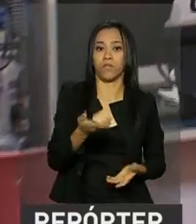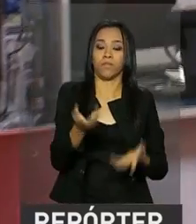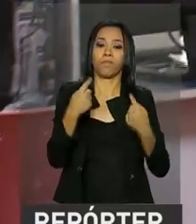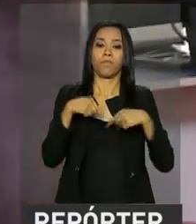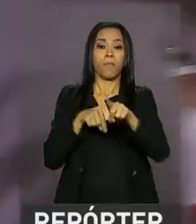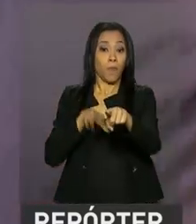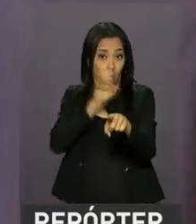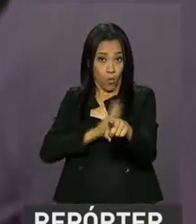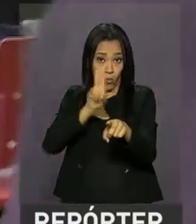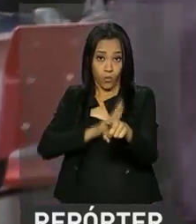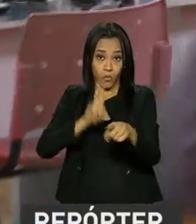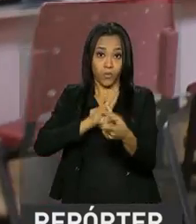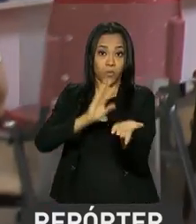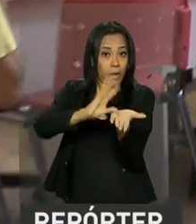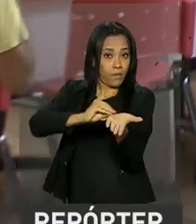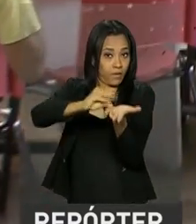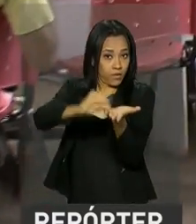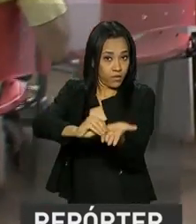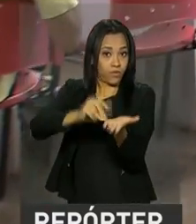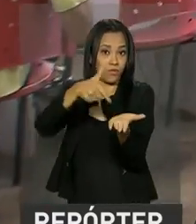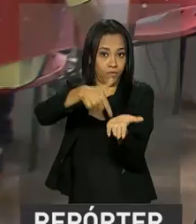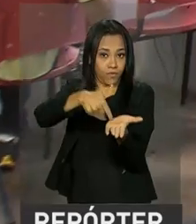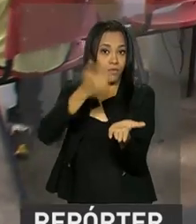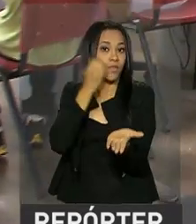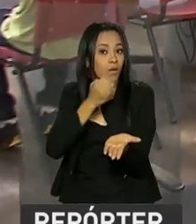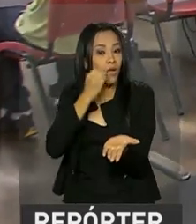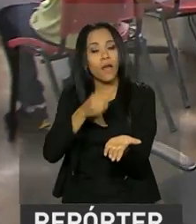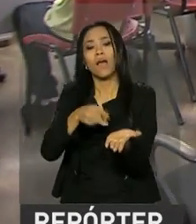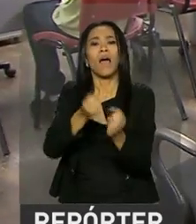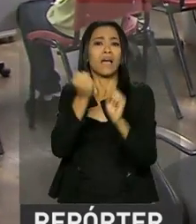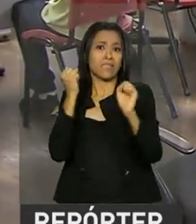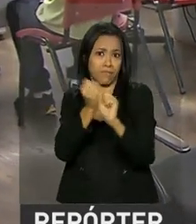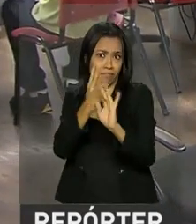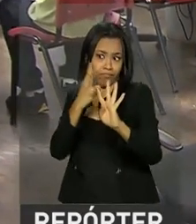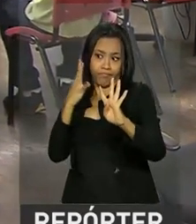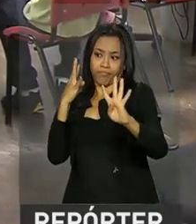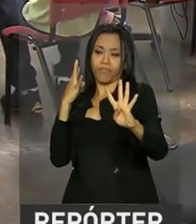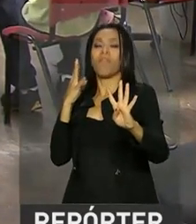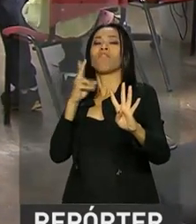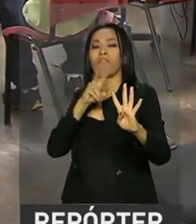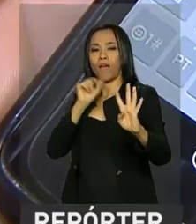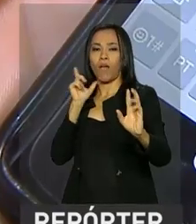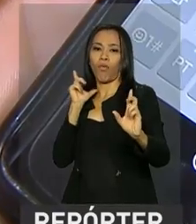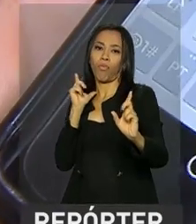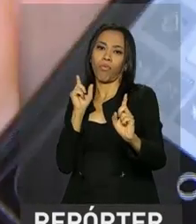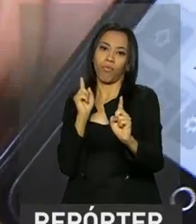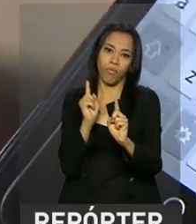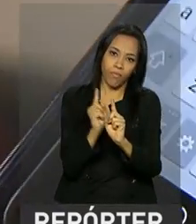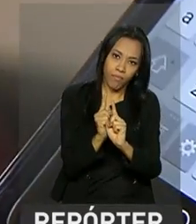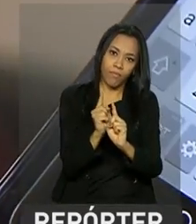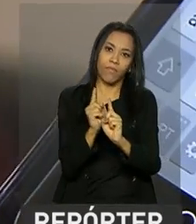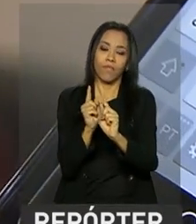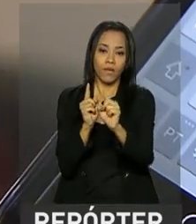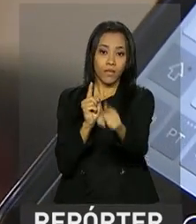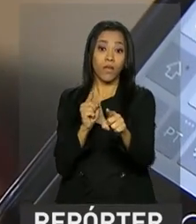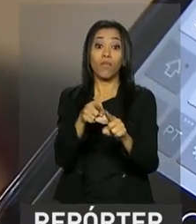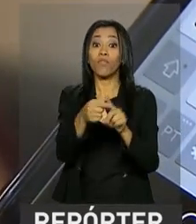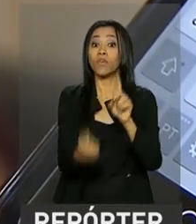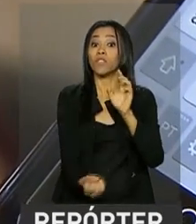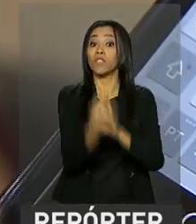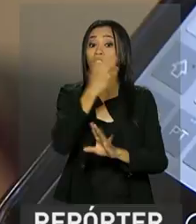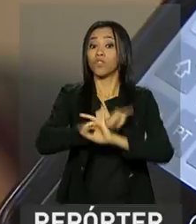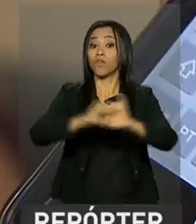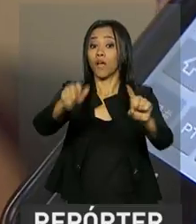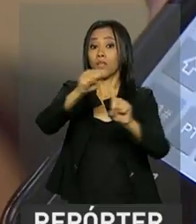uso do aplicativo pelos trabalhadores a fila dos postos do sine devem ser reduzidas a ferramenta foi lançada em maio